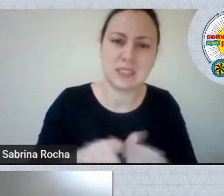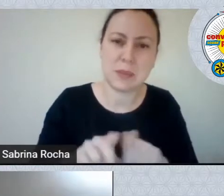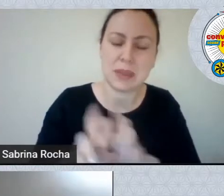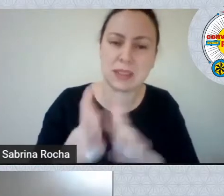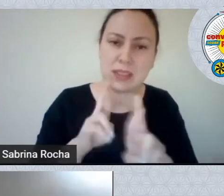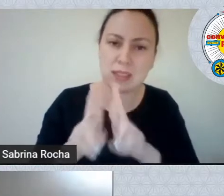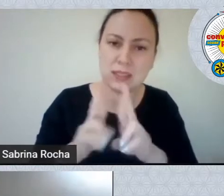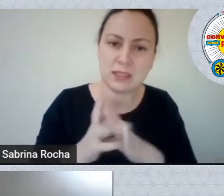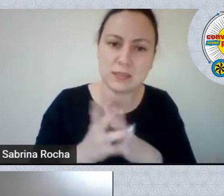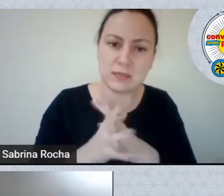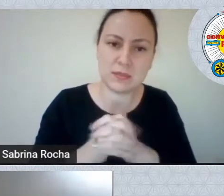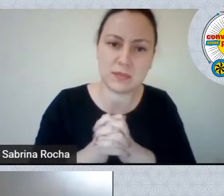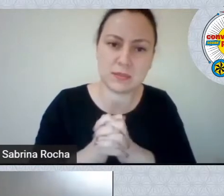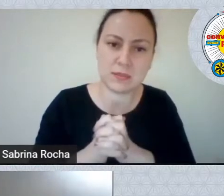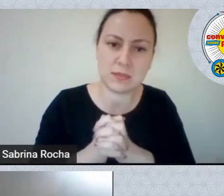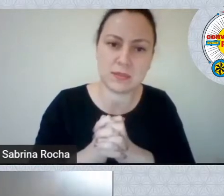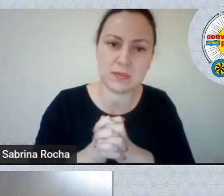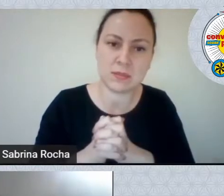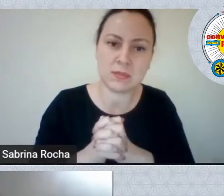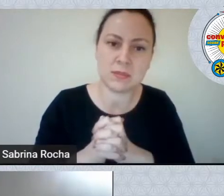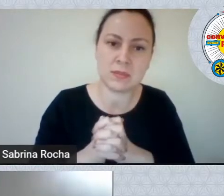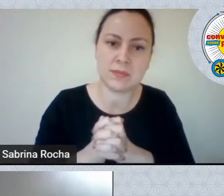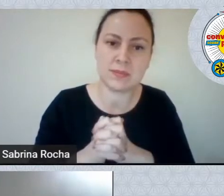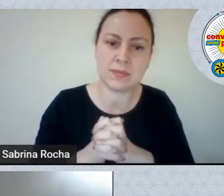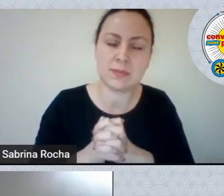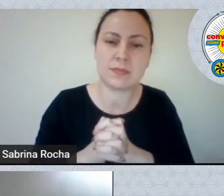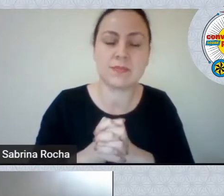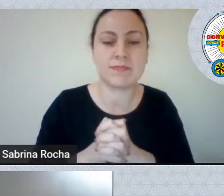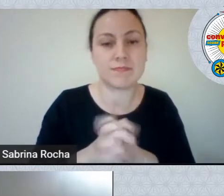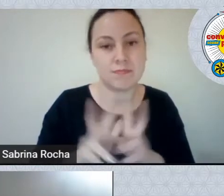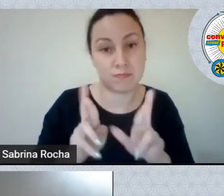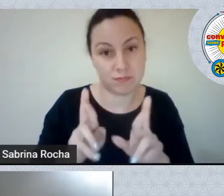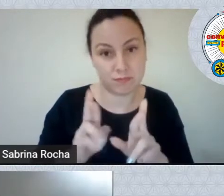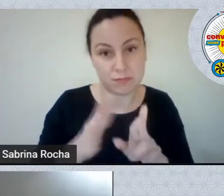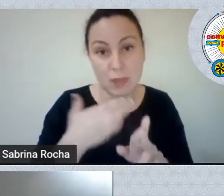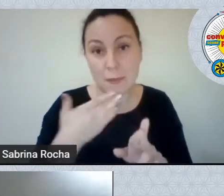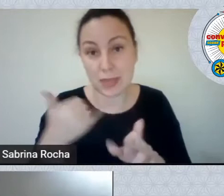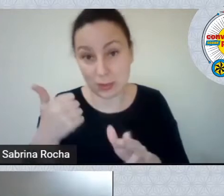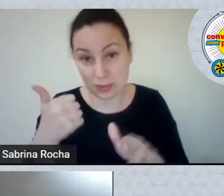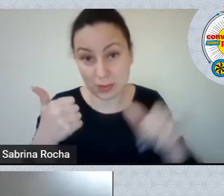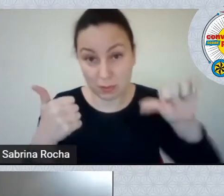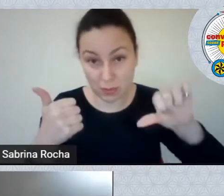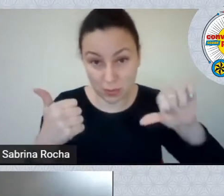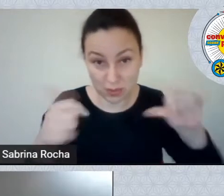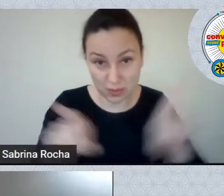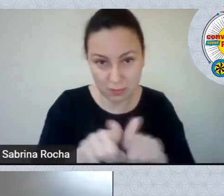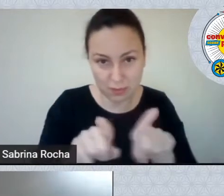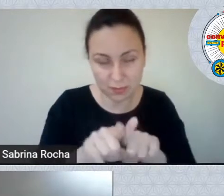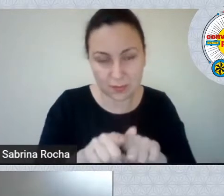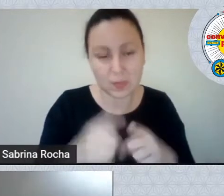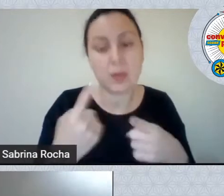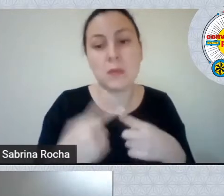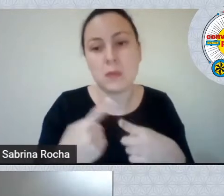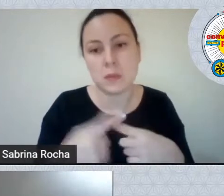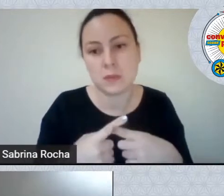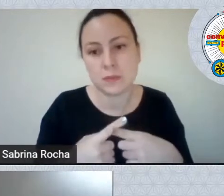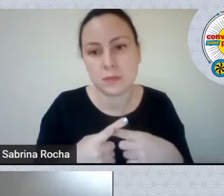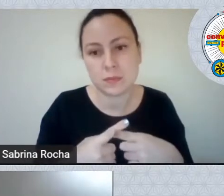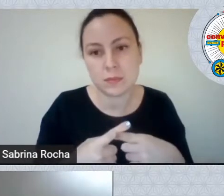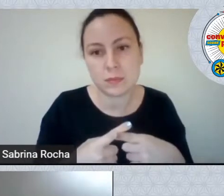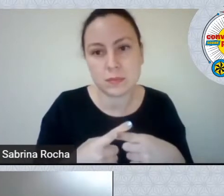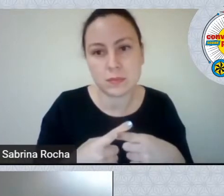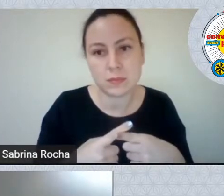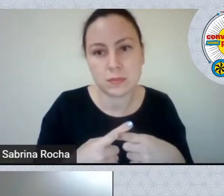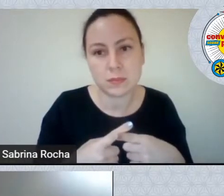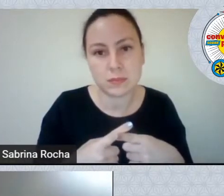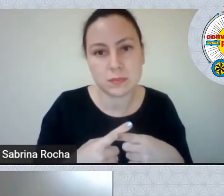né? Acho que a gente pode esperar o melhor e o pior, né? Porque também a gente viu